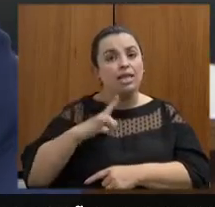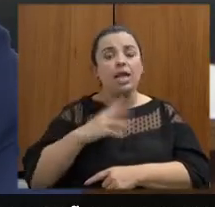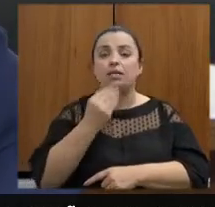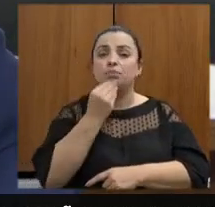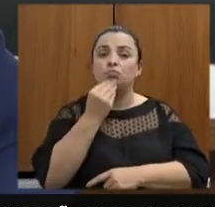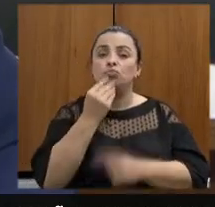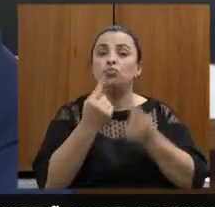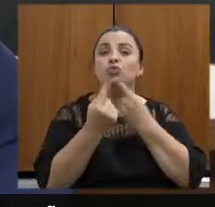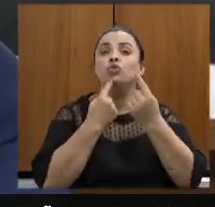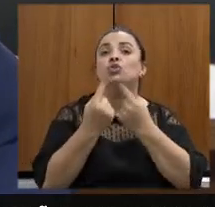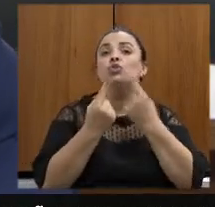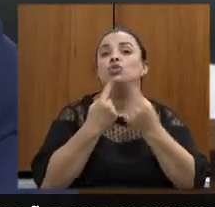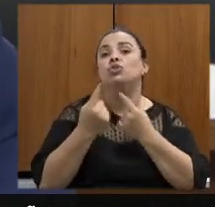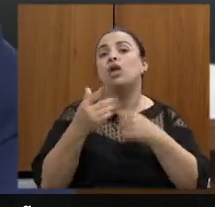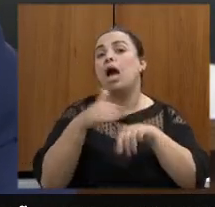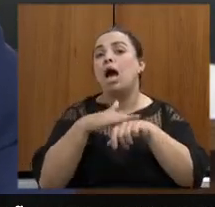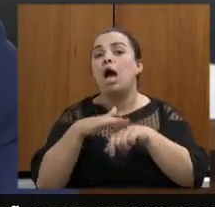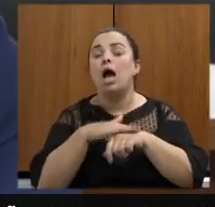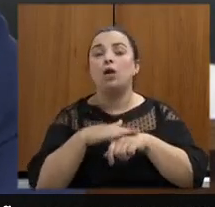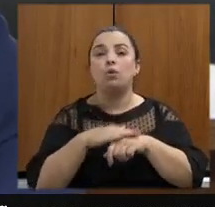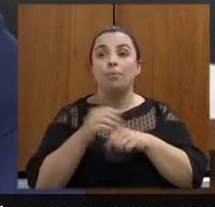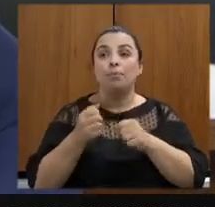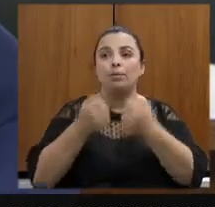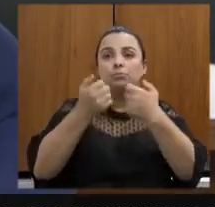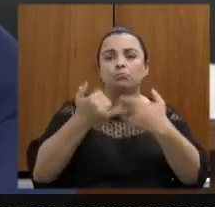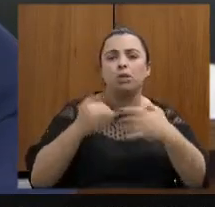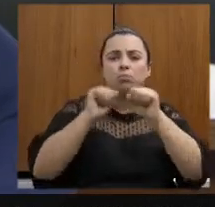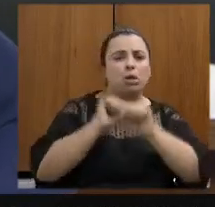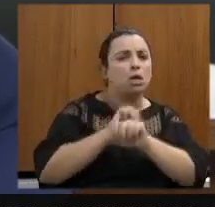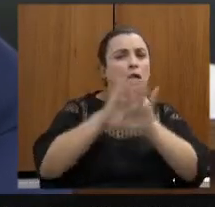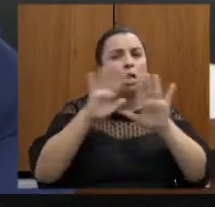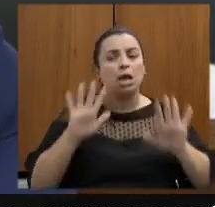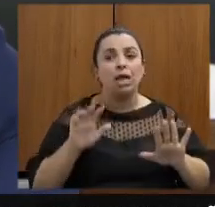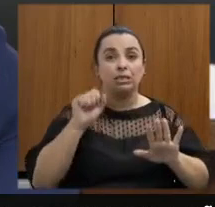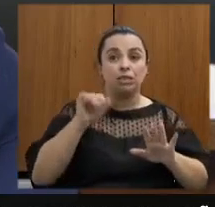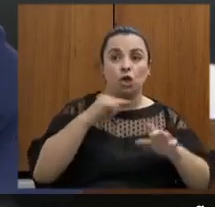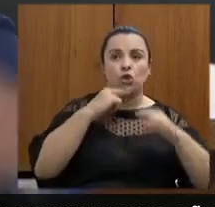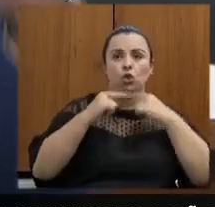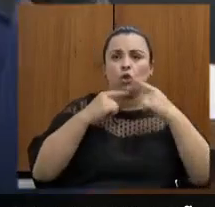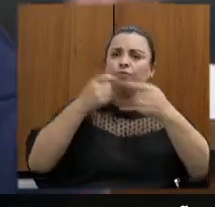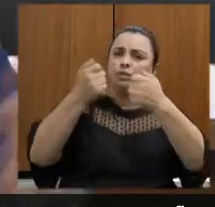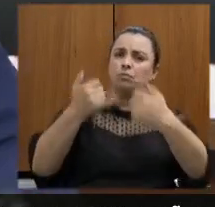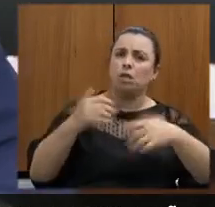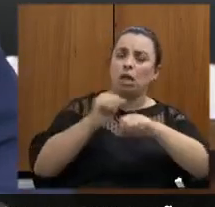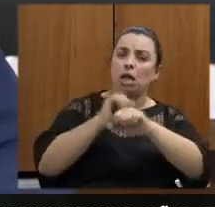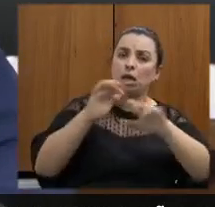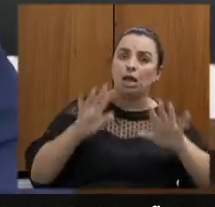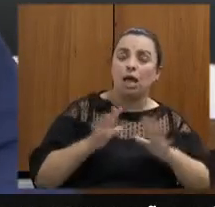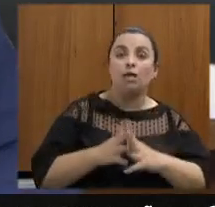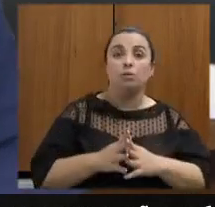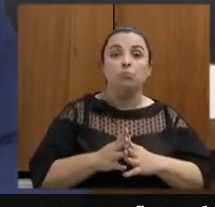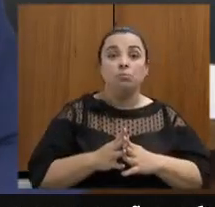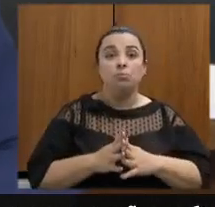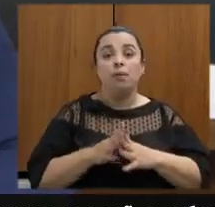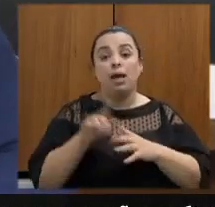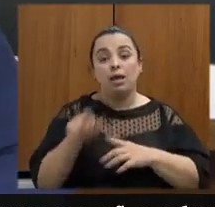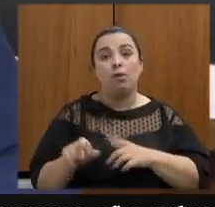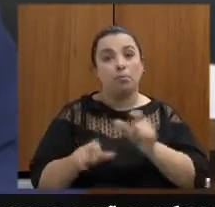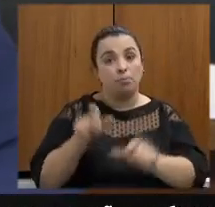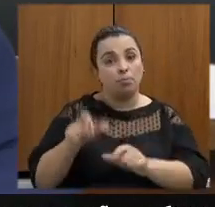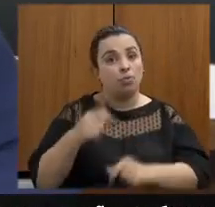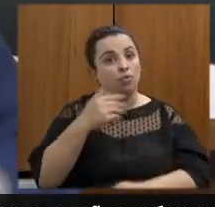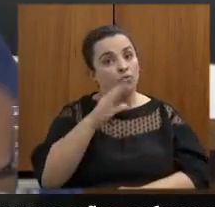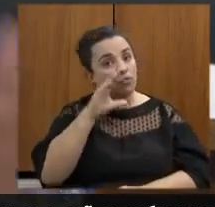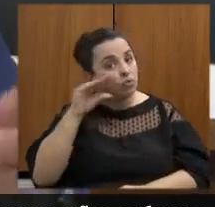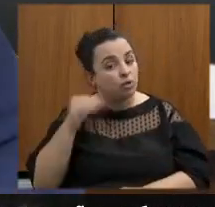oportunidade de a logo justamente para a Lucy dar determinadas dúvidas determinados questionamentos Oi e para que o servidor do estado